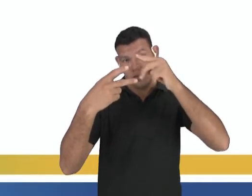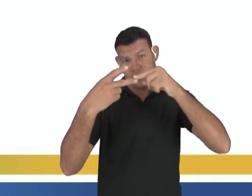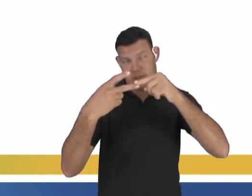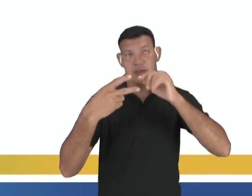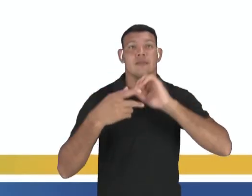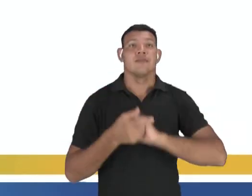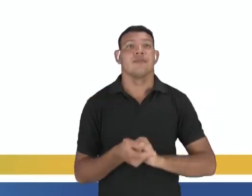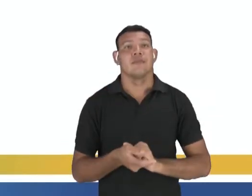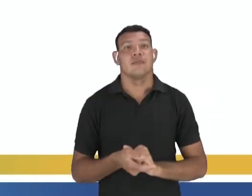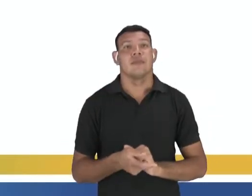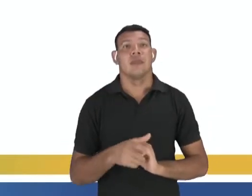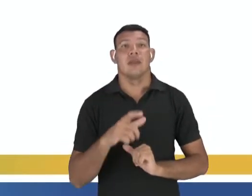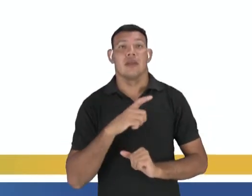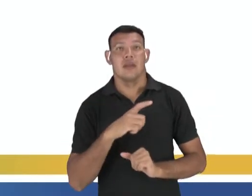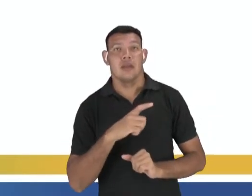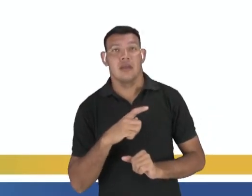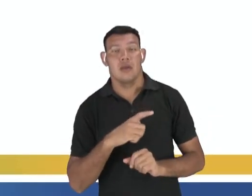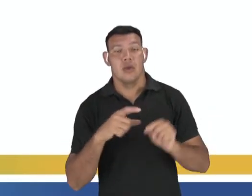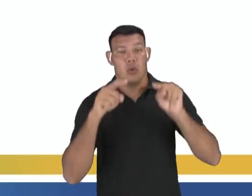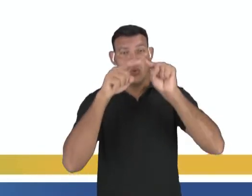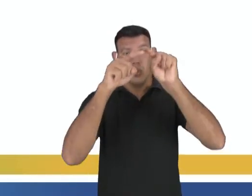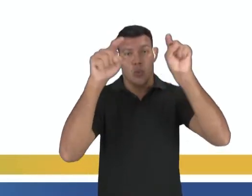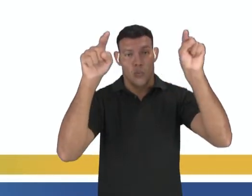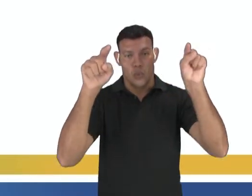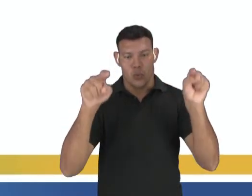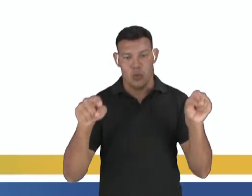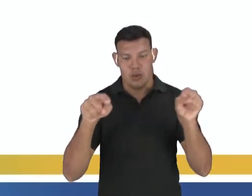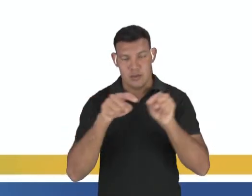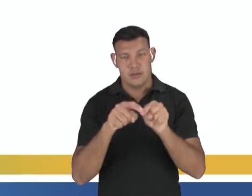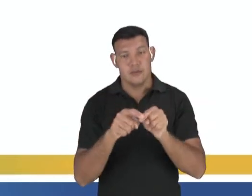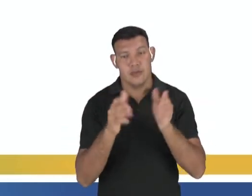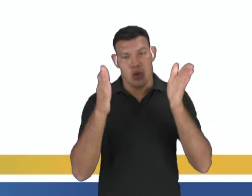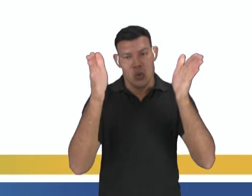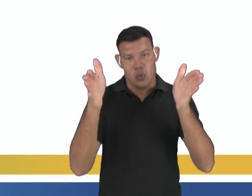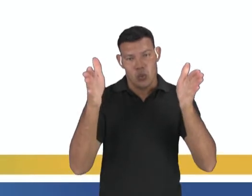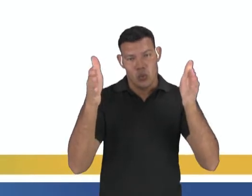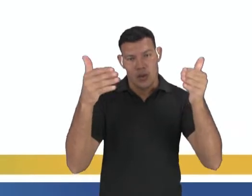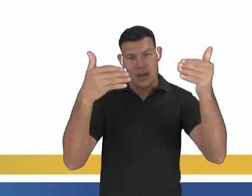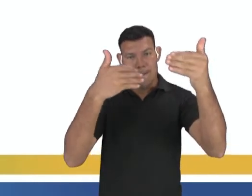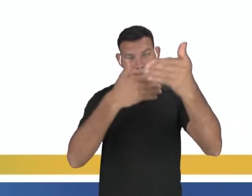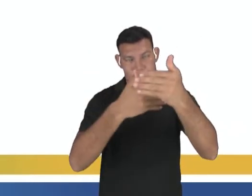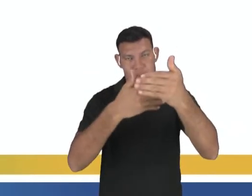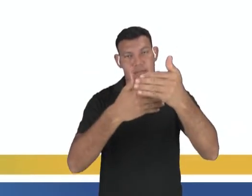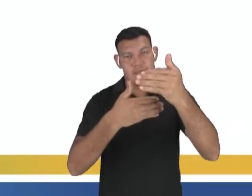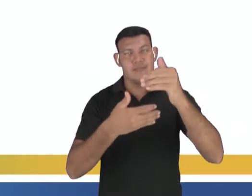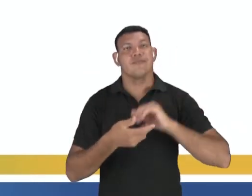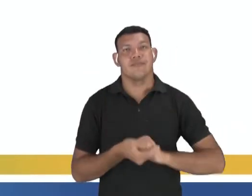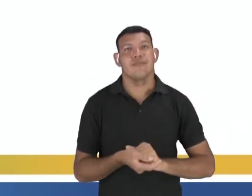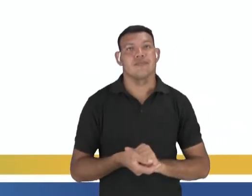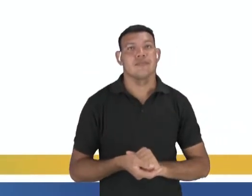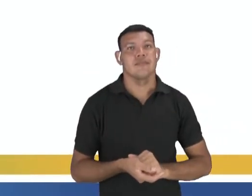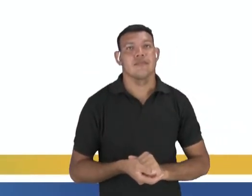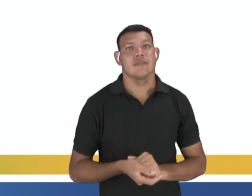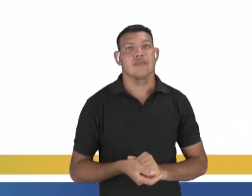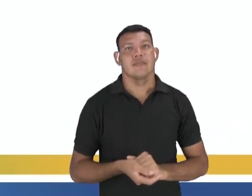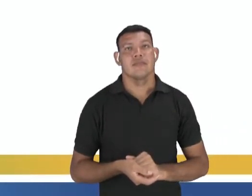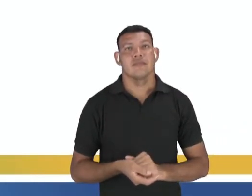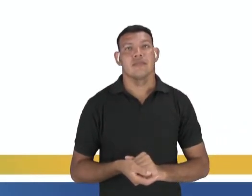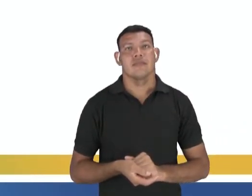diagonais internas, e a soma dos seus ângulos internos é sempre constante e igual a 360